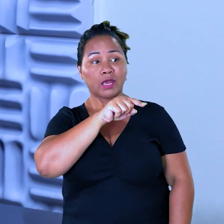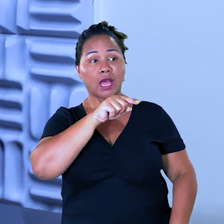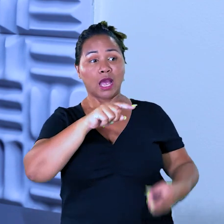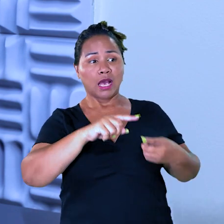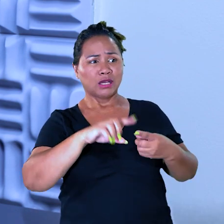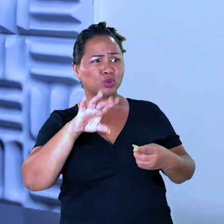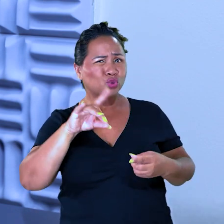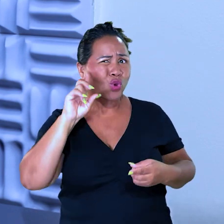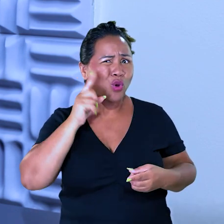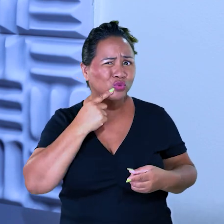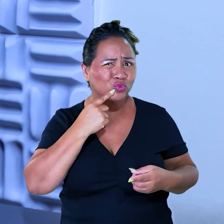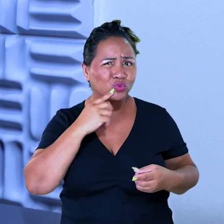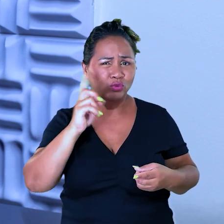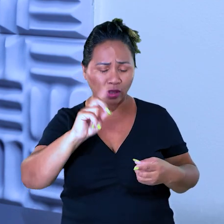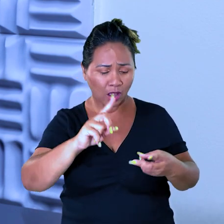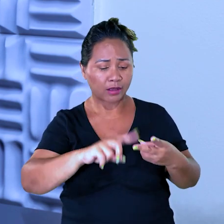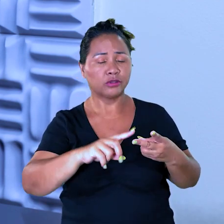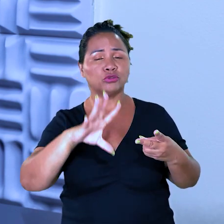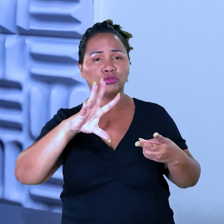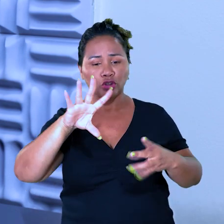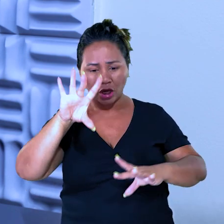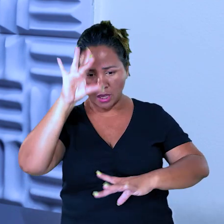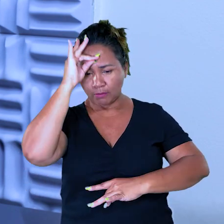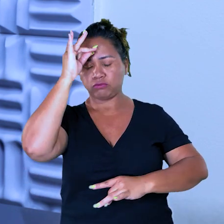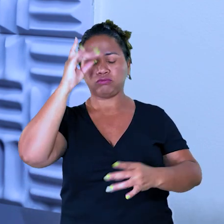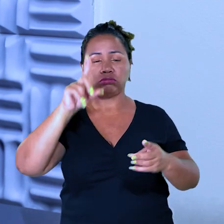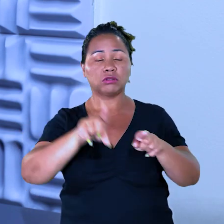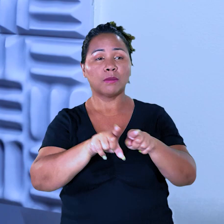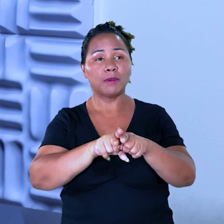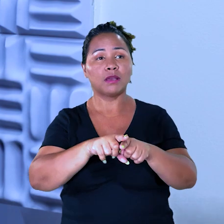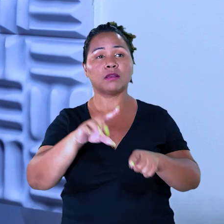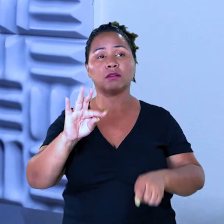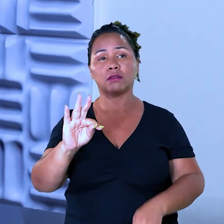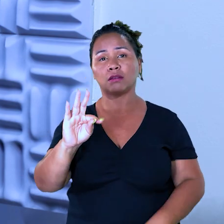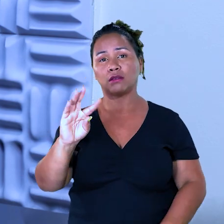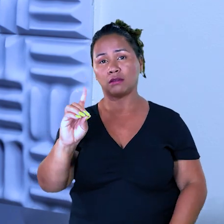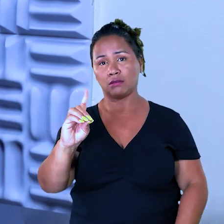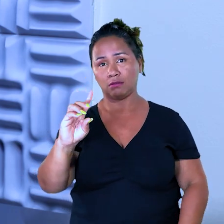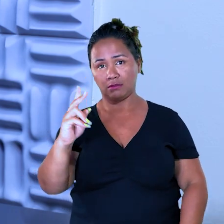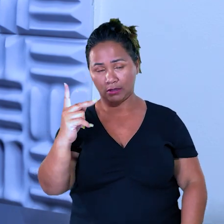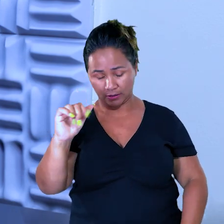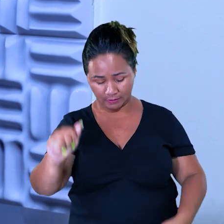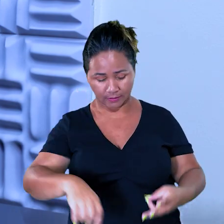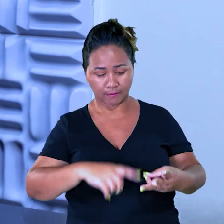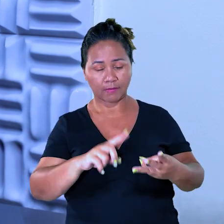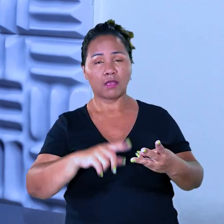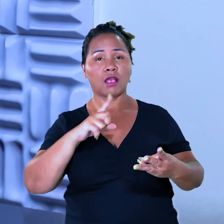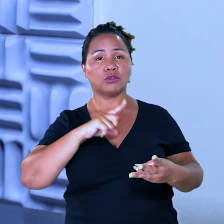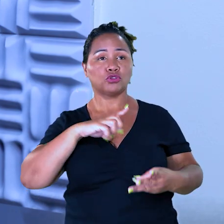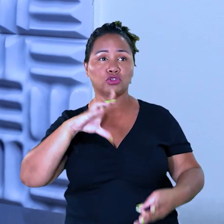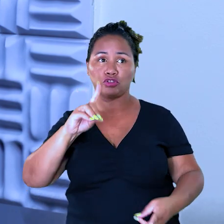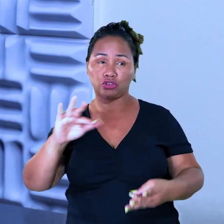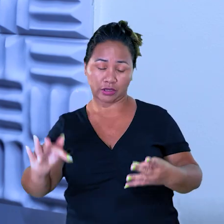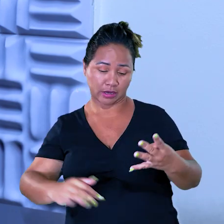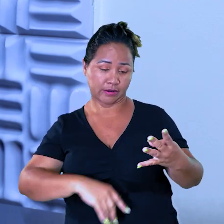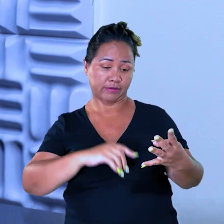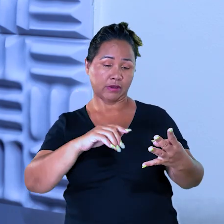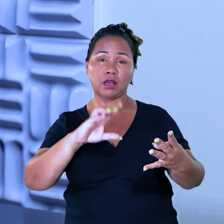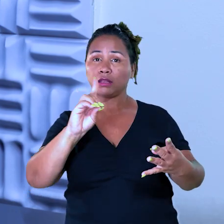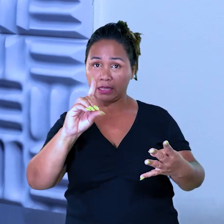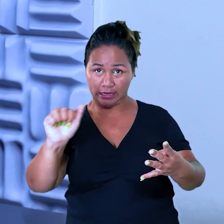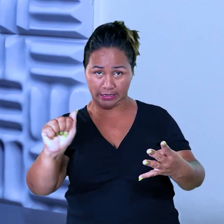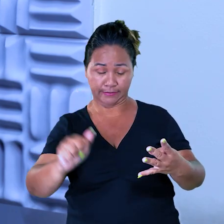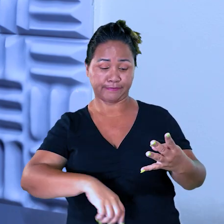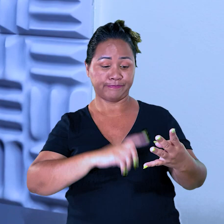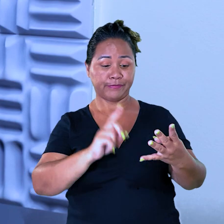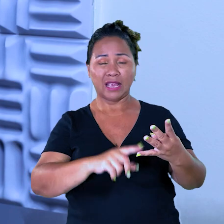Guerra dos Canudos. Sim. Eles não faziam ideia do que era a Guerra dos Canudos. Então, a professora deu uma pincelada no tema de cada um e deu uma pincelada